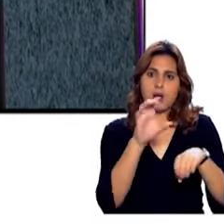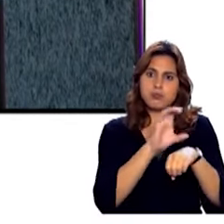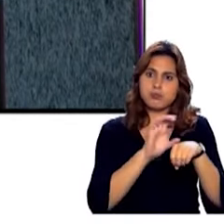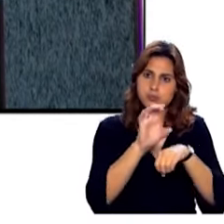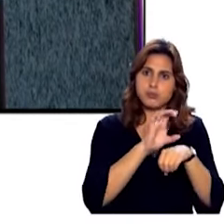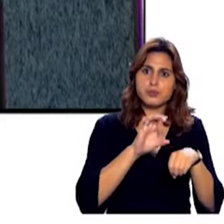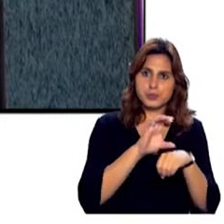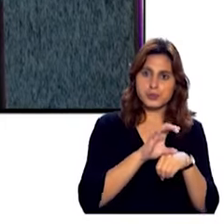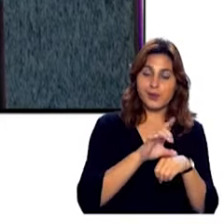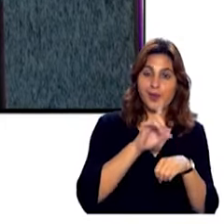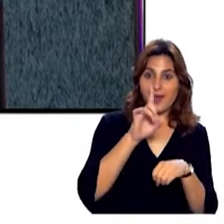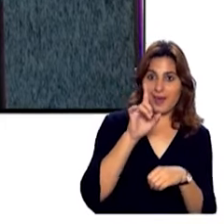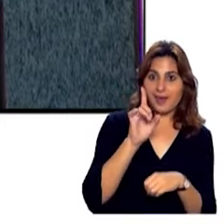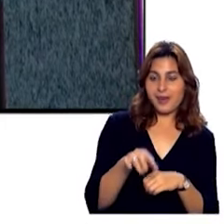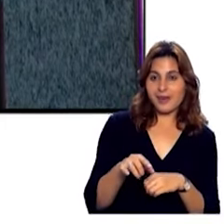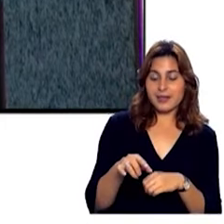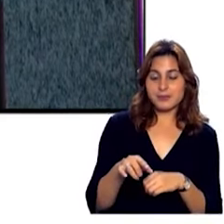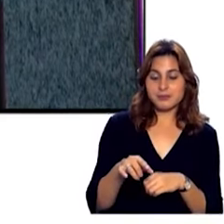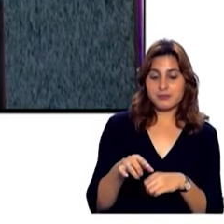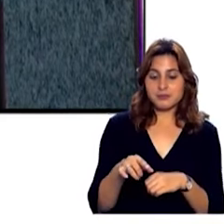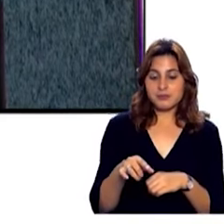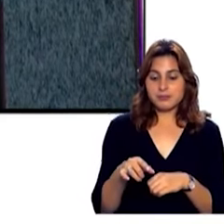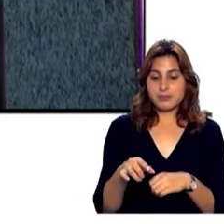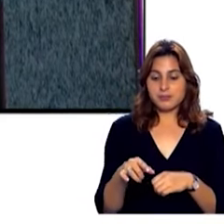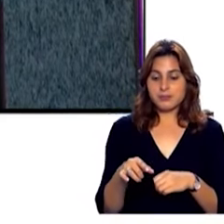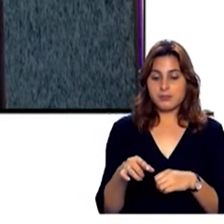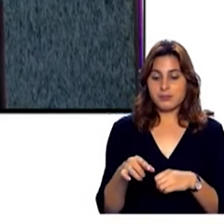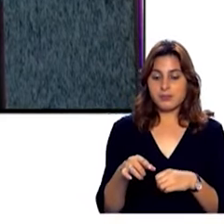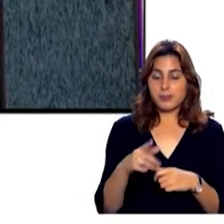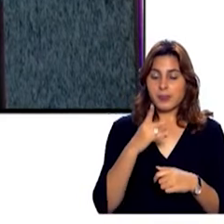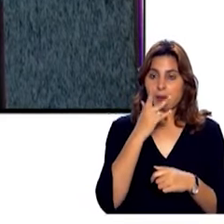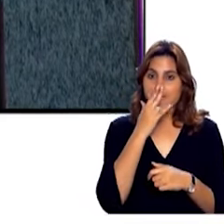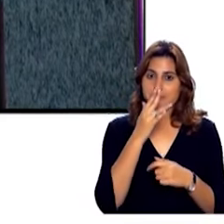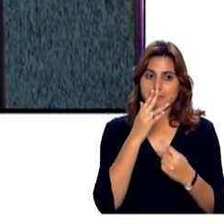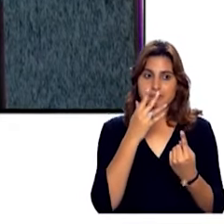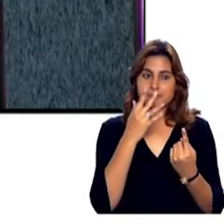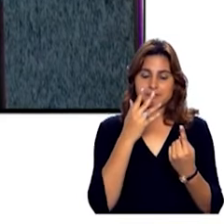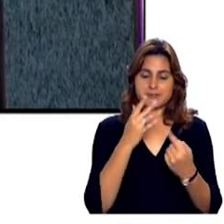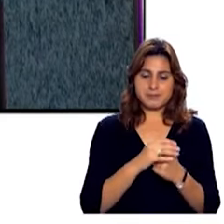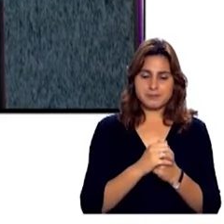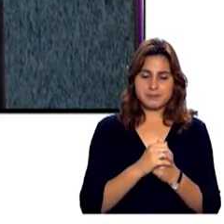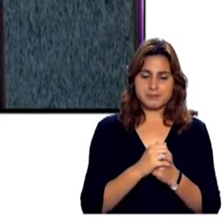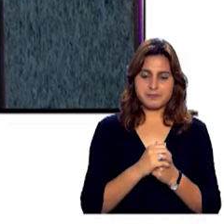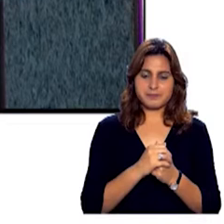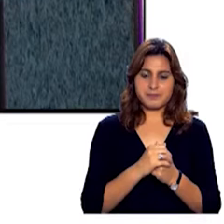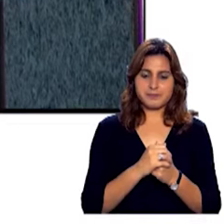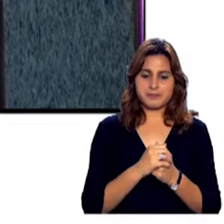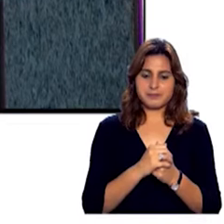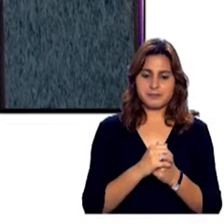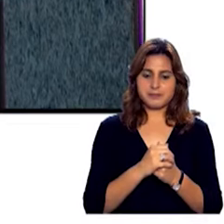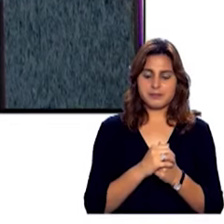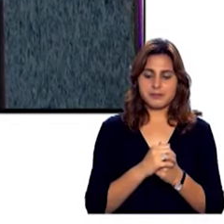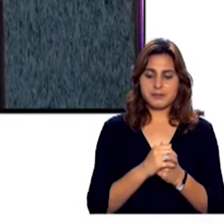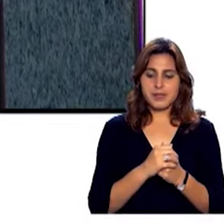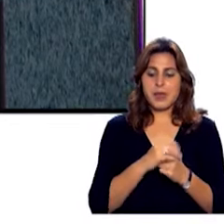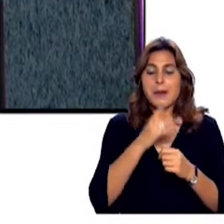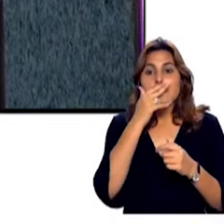era uma coisa que não carecia de precis de um significado